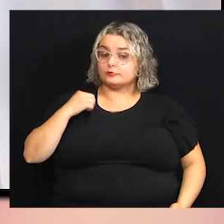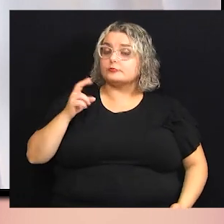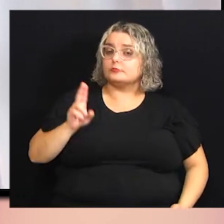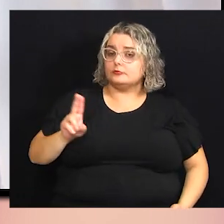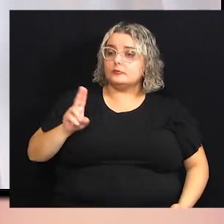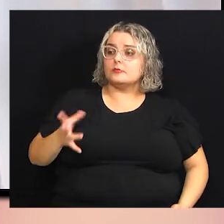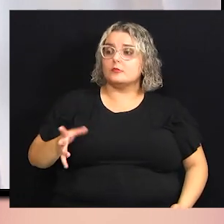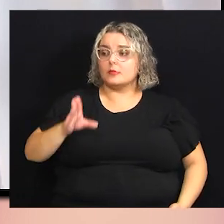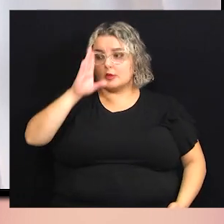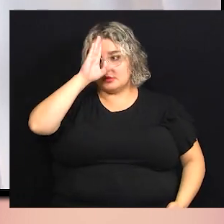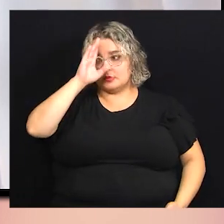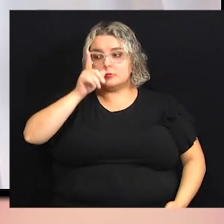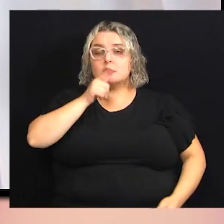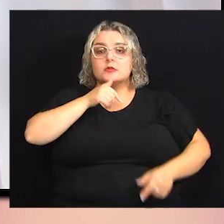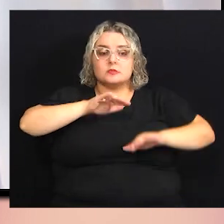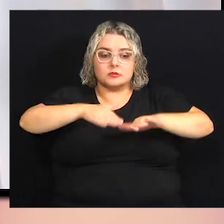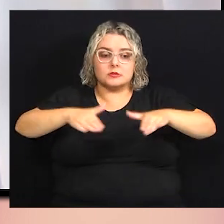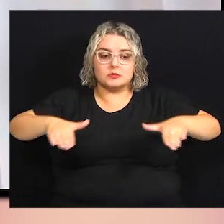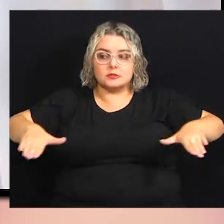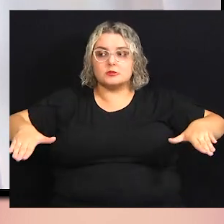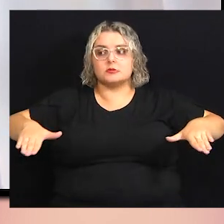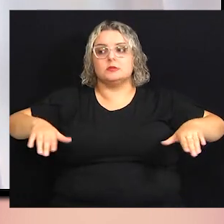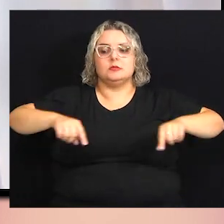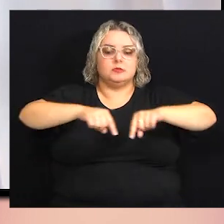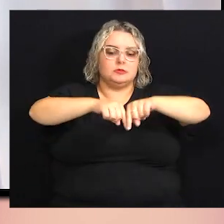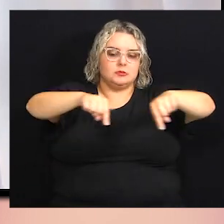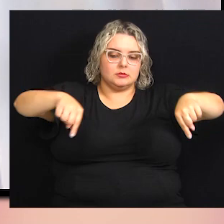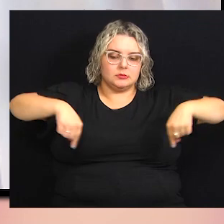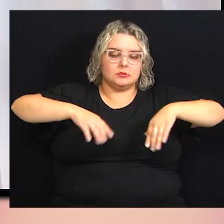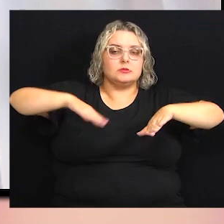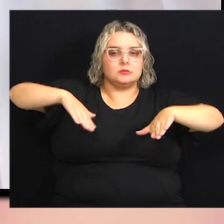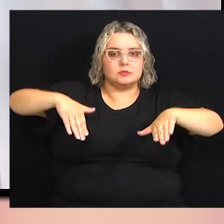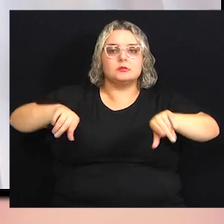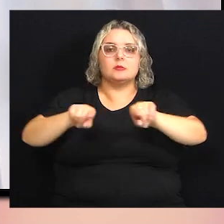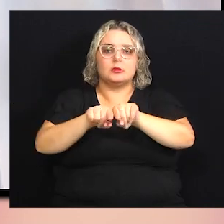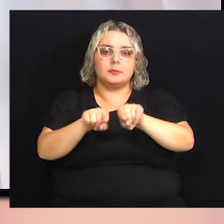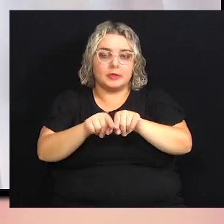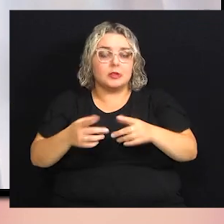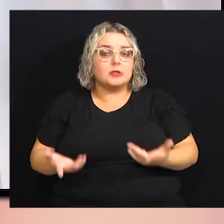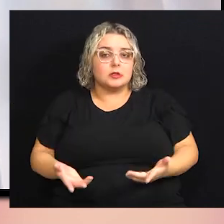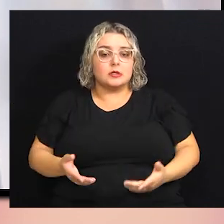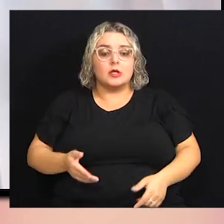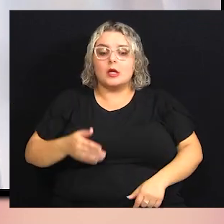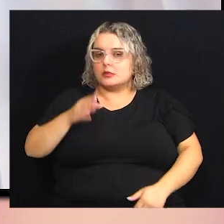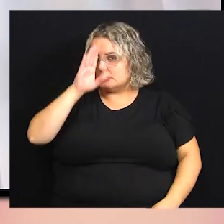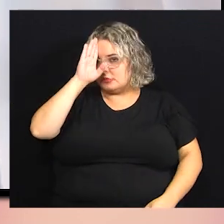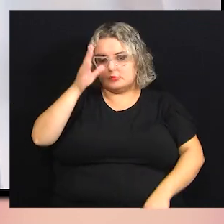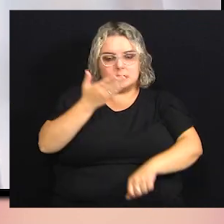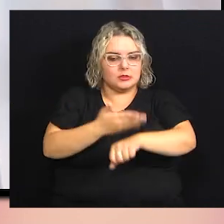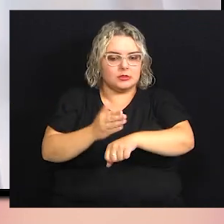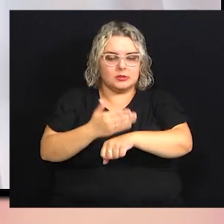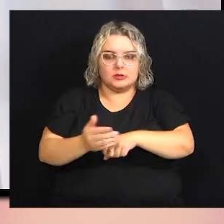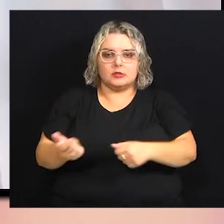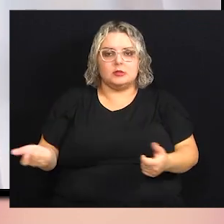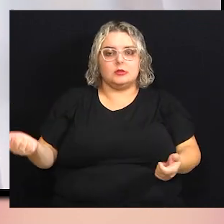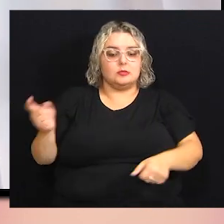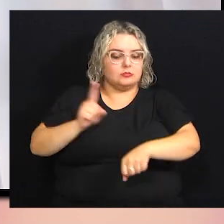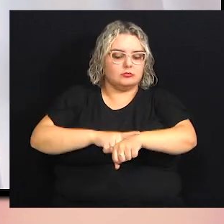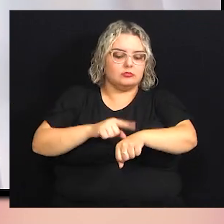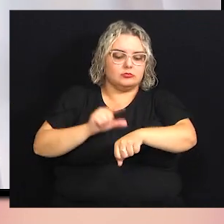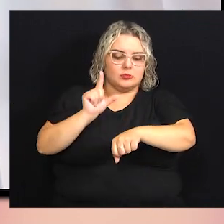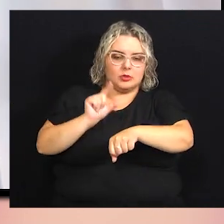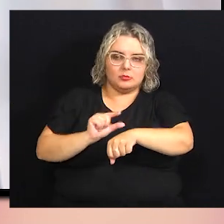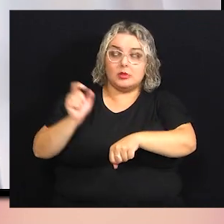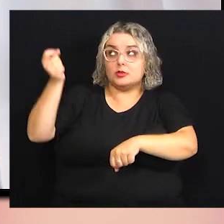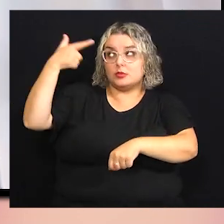roupas interessantes para a gente usar principalmente na piscina e na praia. Então essas são as principais práticas, né? A diminuição da